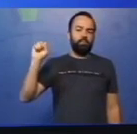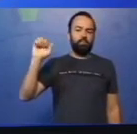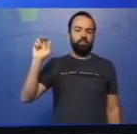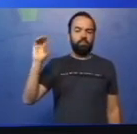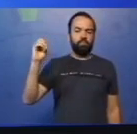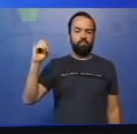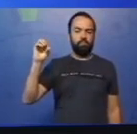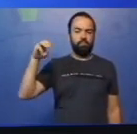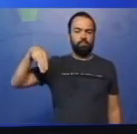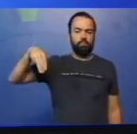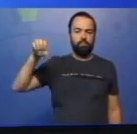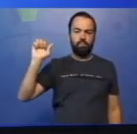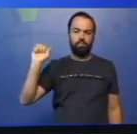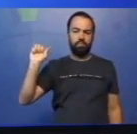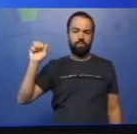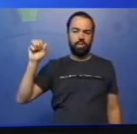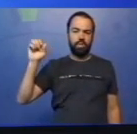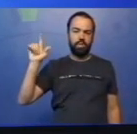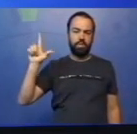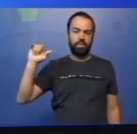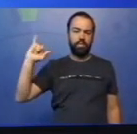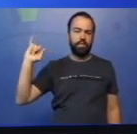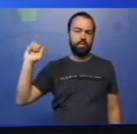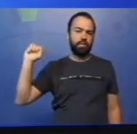para o Afeganistão,